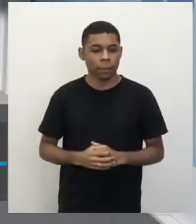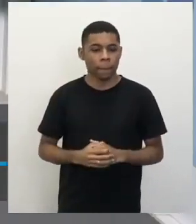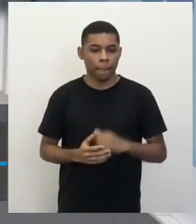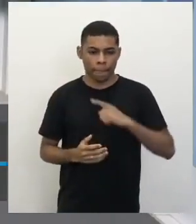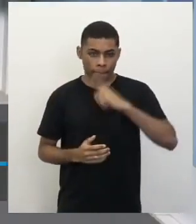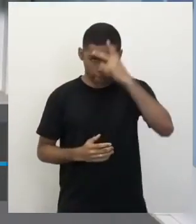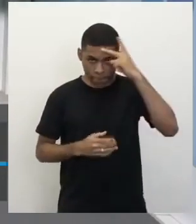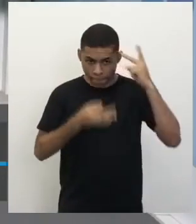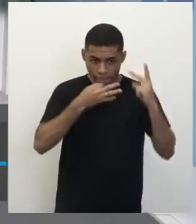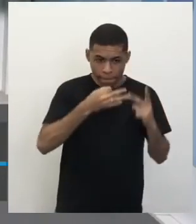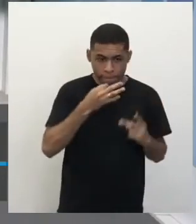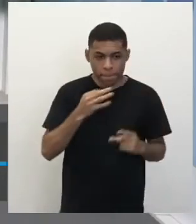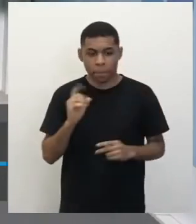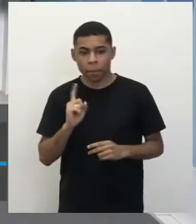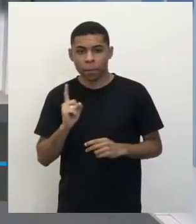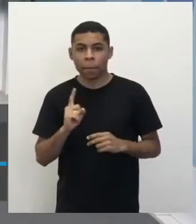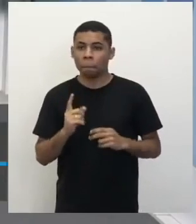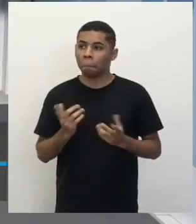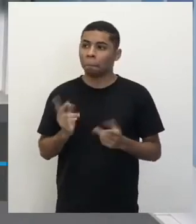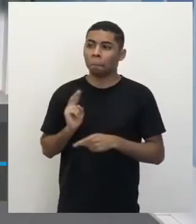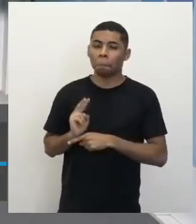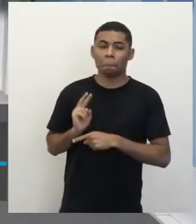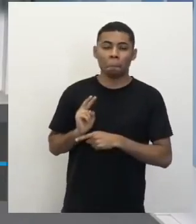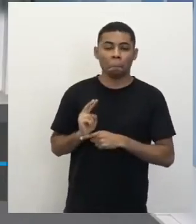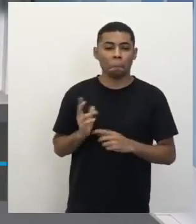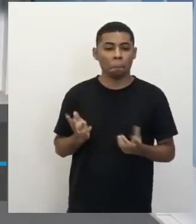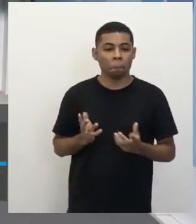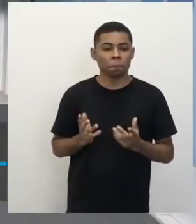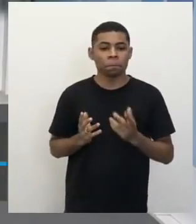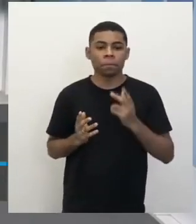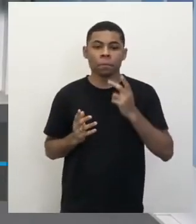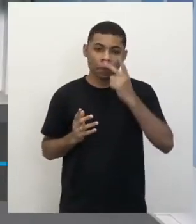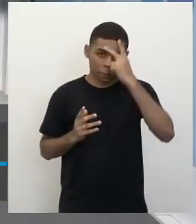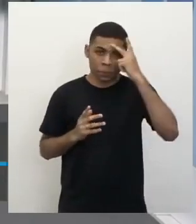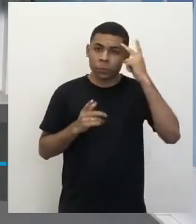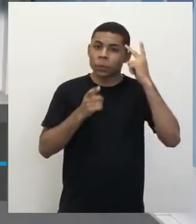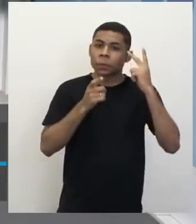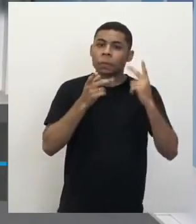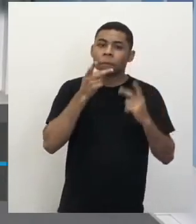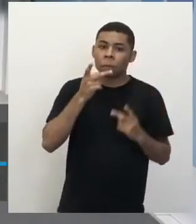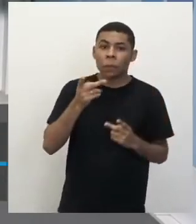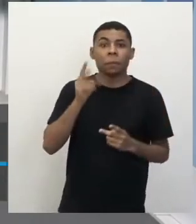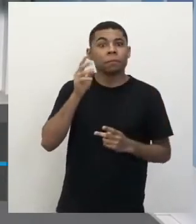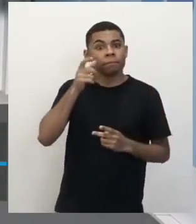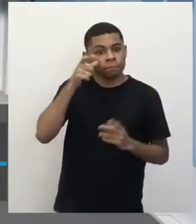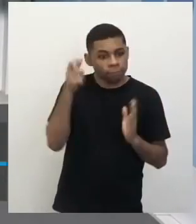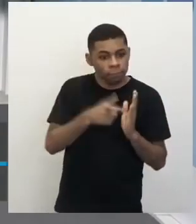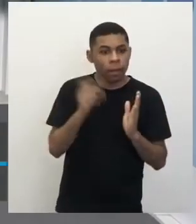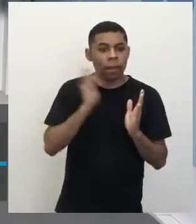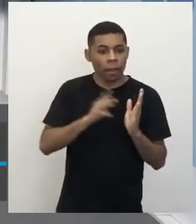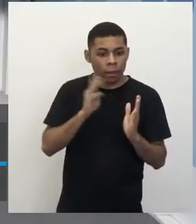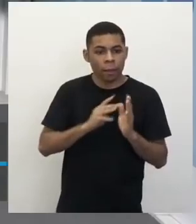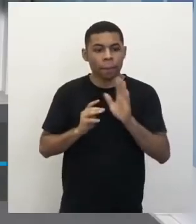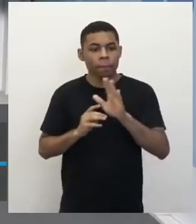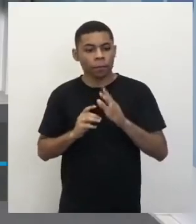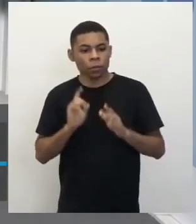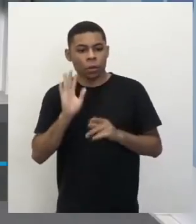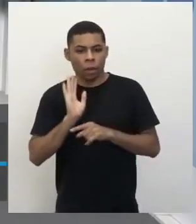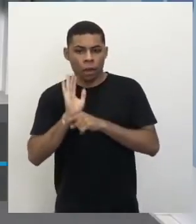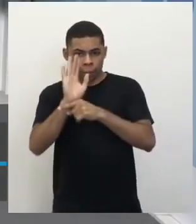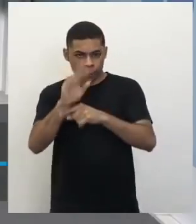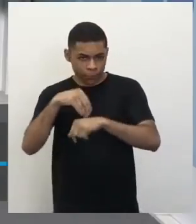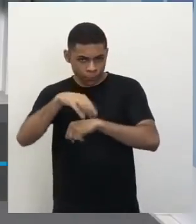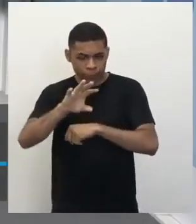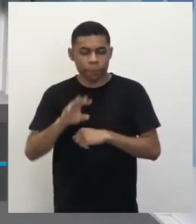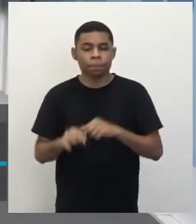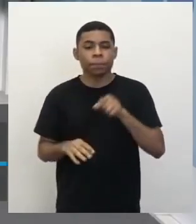Alguma coisa? Por enquanto, não. Então, vamos Interessante lá. O texto, a aluna Clébia Maria. Ah, tá. Só para ajudá-los,